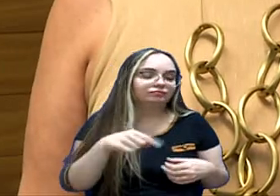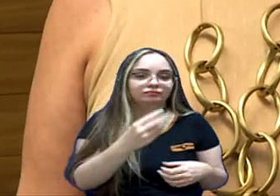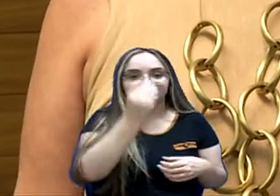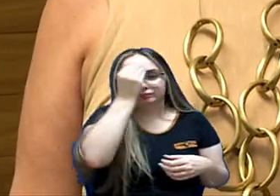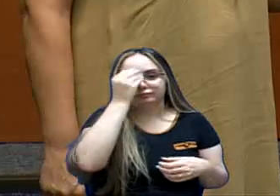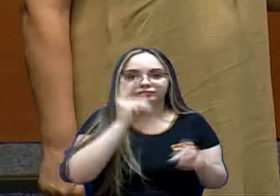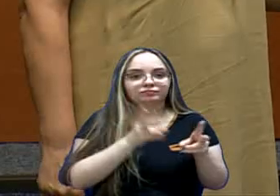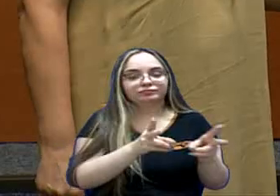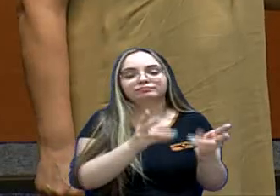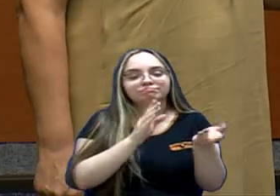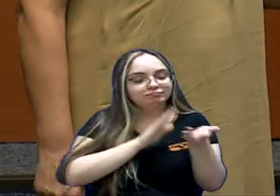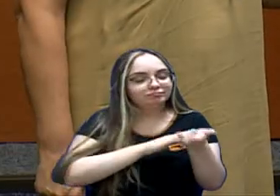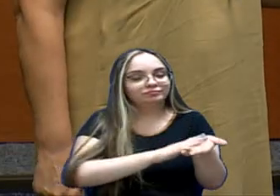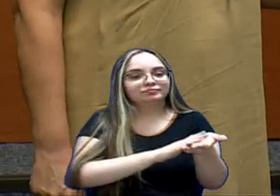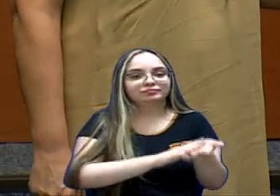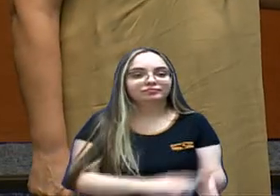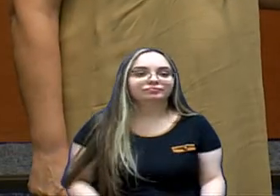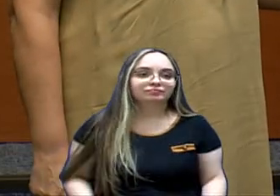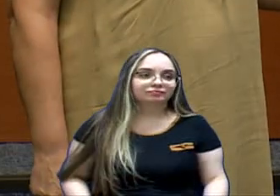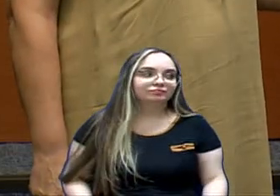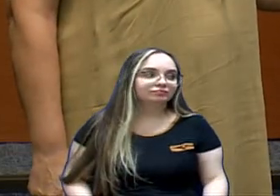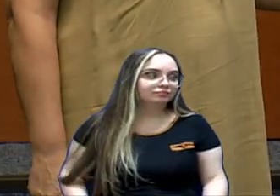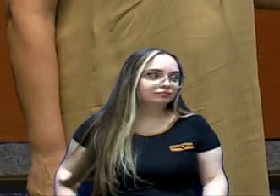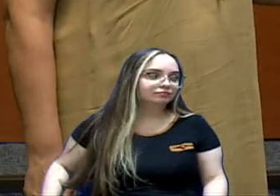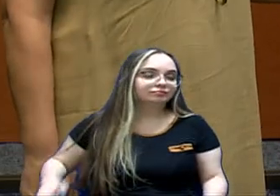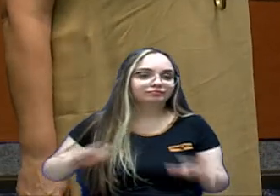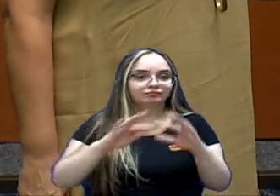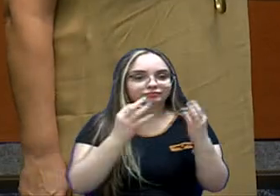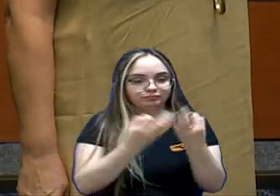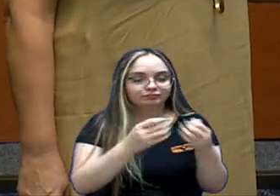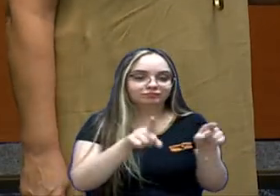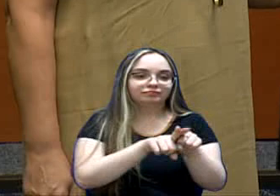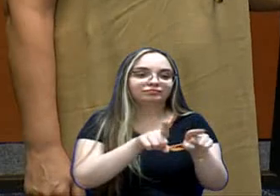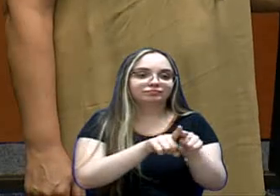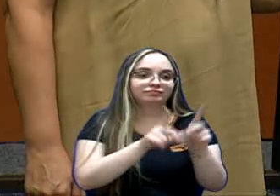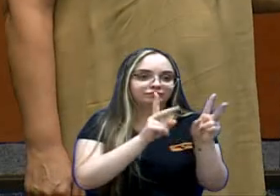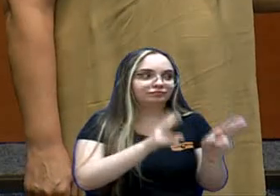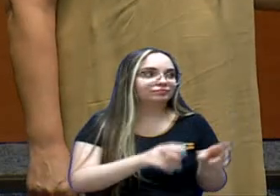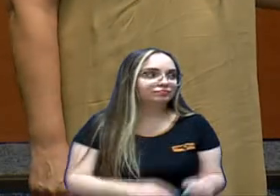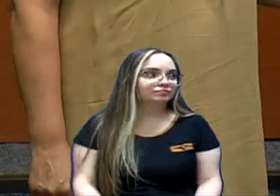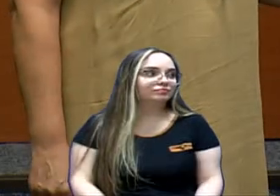em minha memória. Parabéns, doutor Jajura. Extensivo à família.